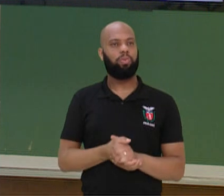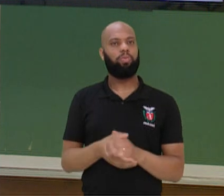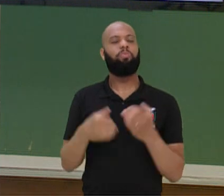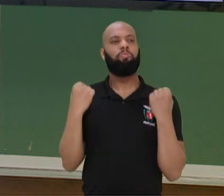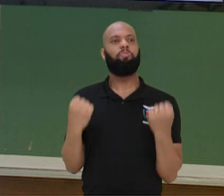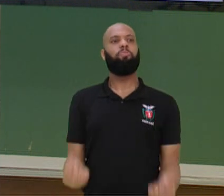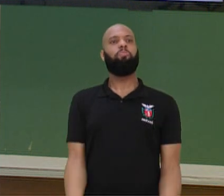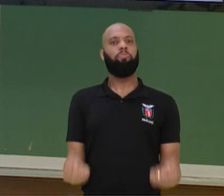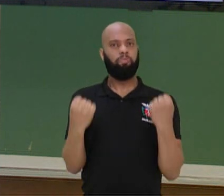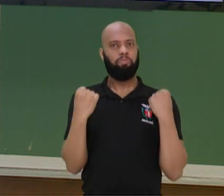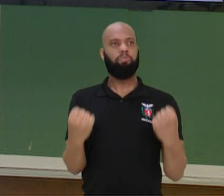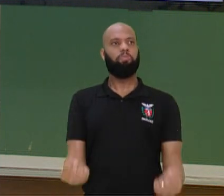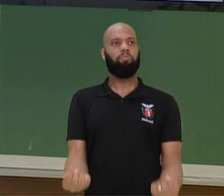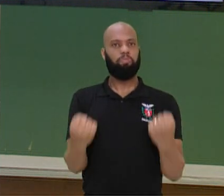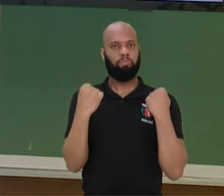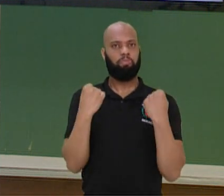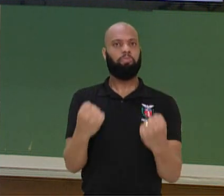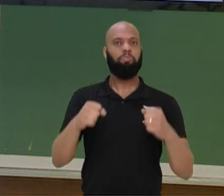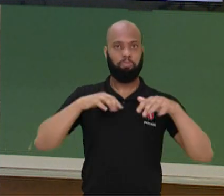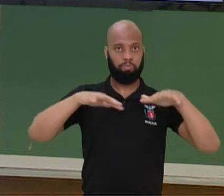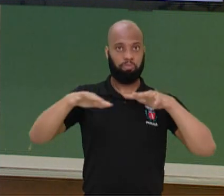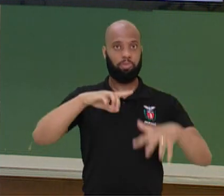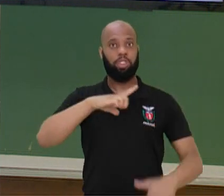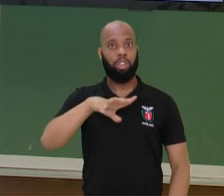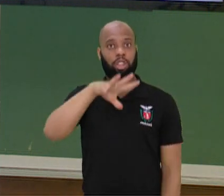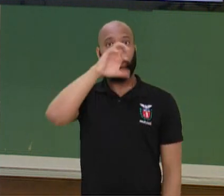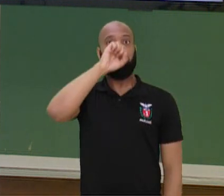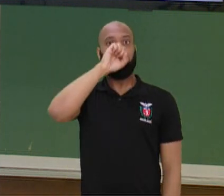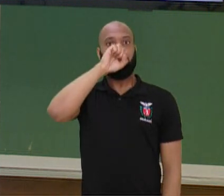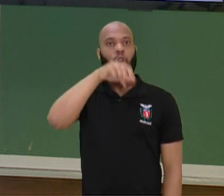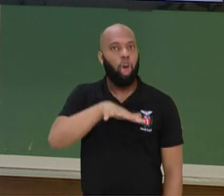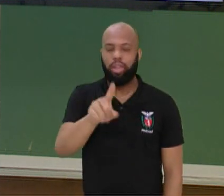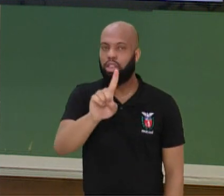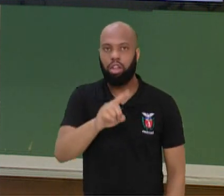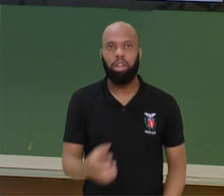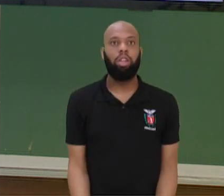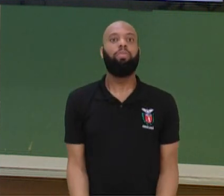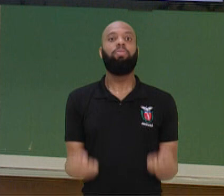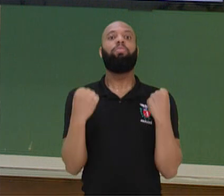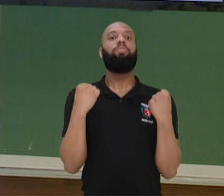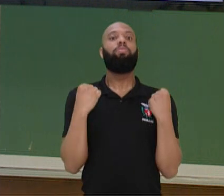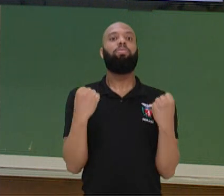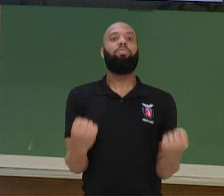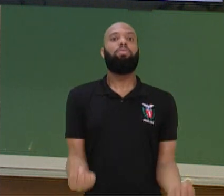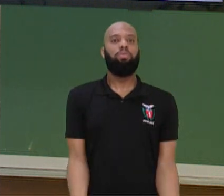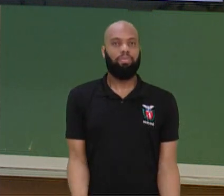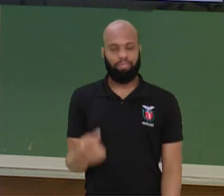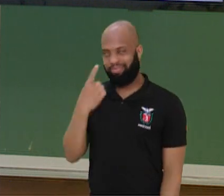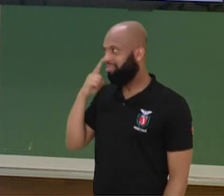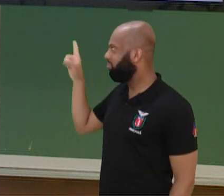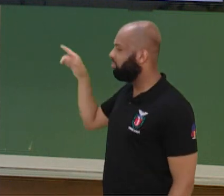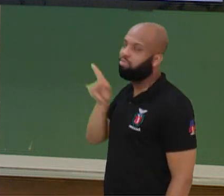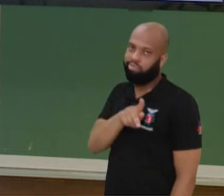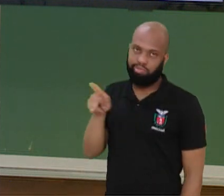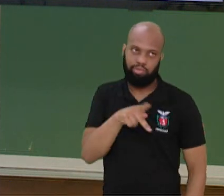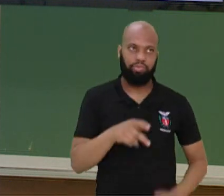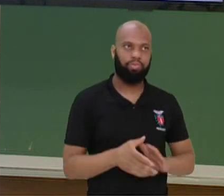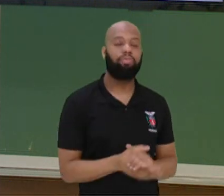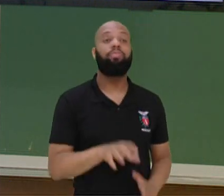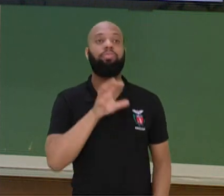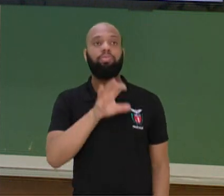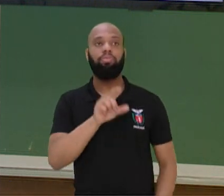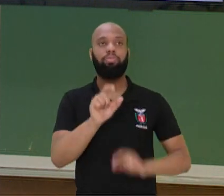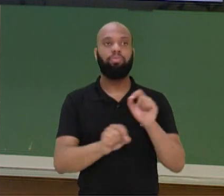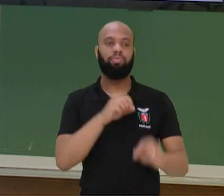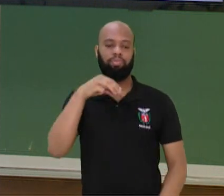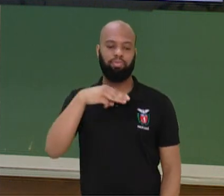Um movimento concêntrico com a respiração bloqueada. Então, esse movimento com a respiração bloqueada é que vai ser chamado